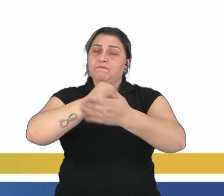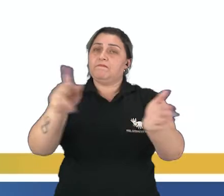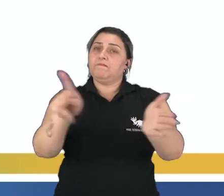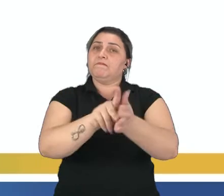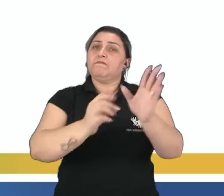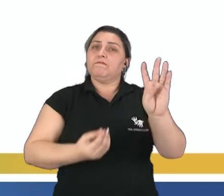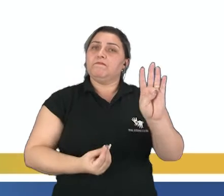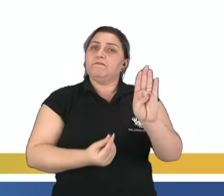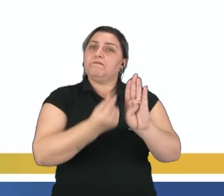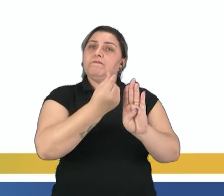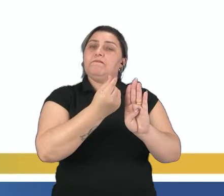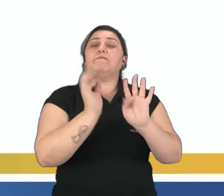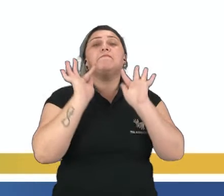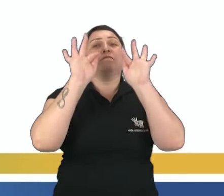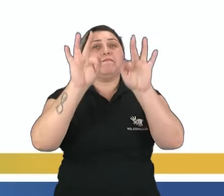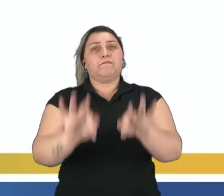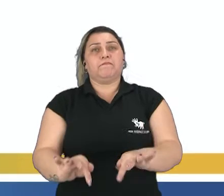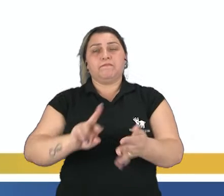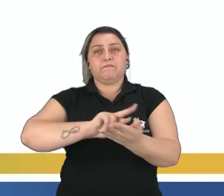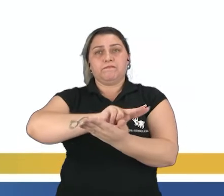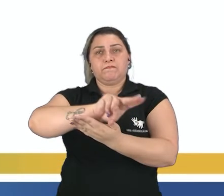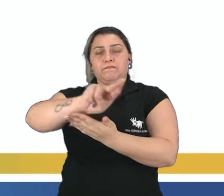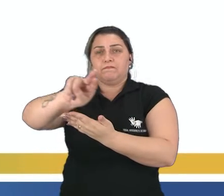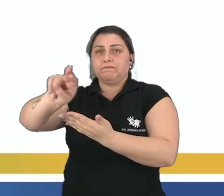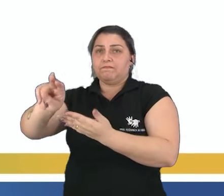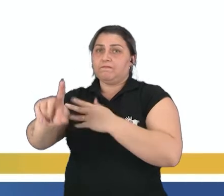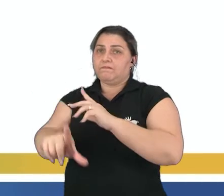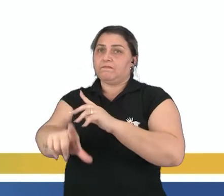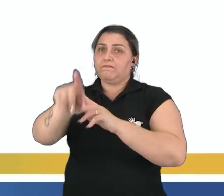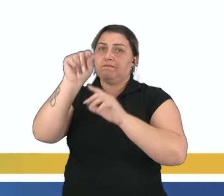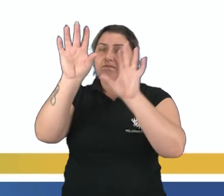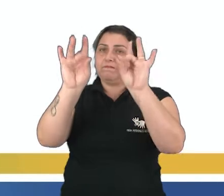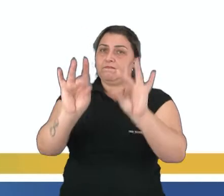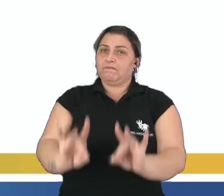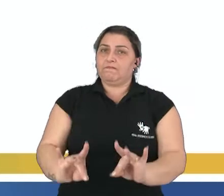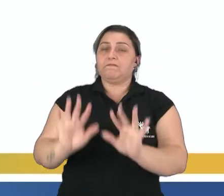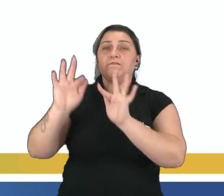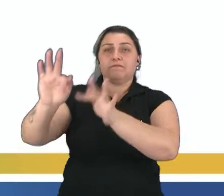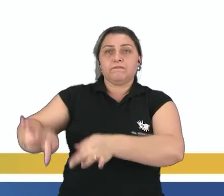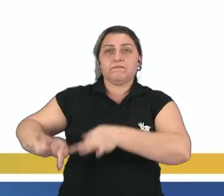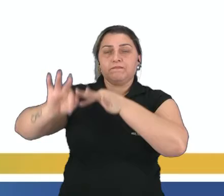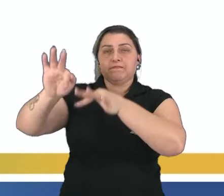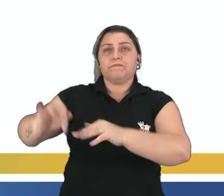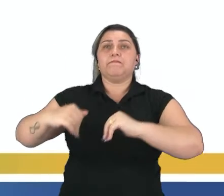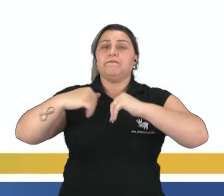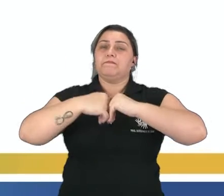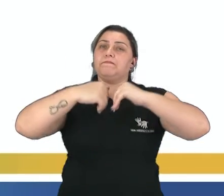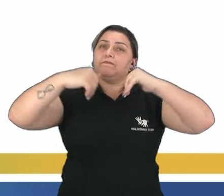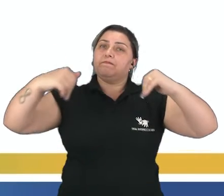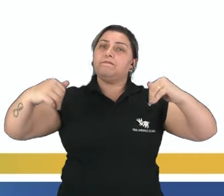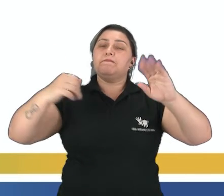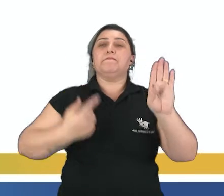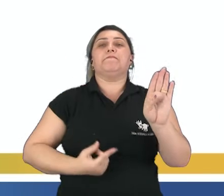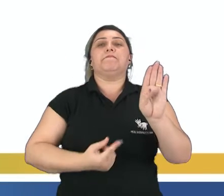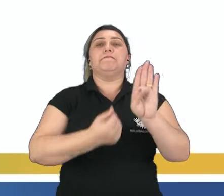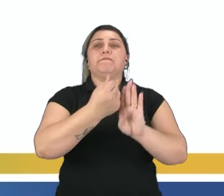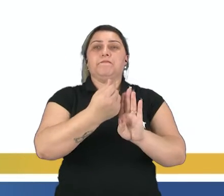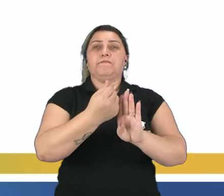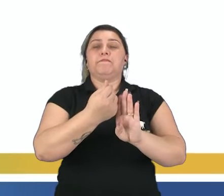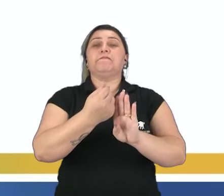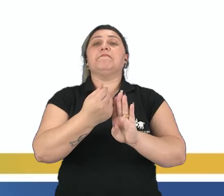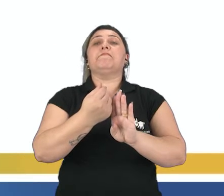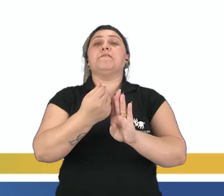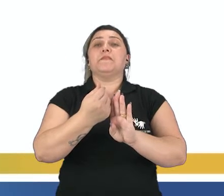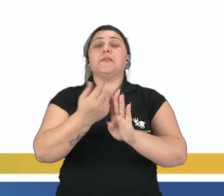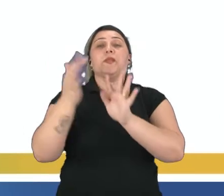burguesia, que colocava fim a vários dos privilégios feudais. Dividido entre a burguesia e a